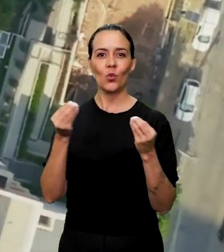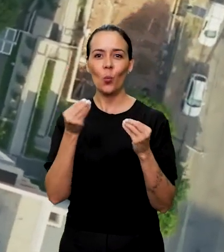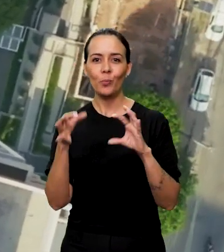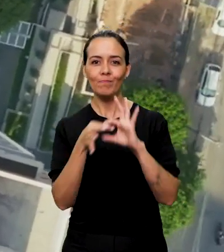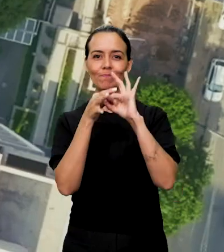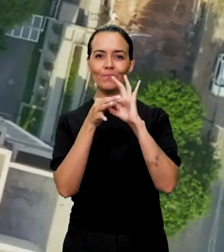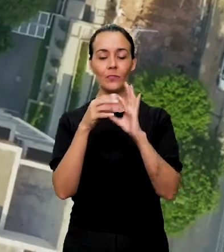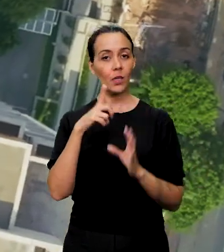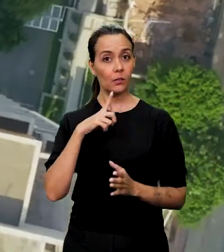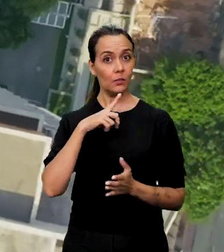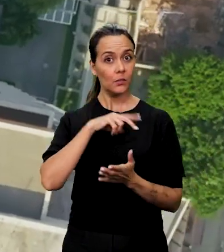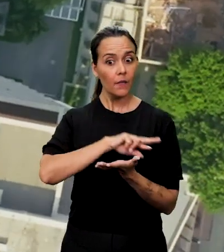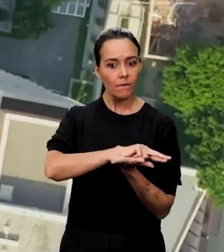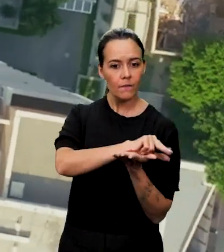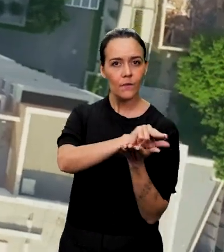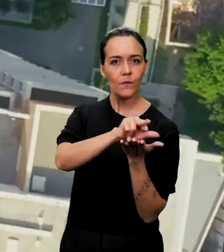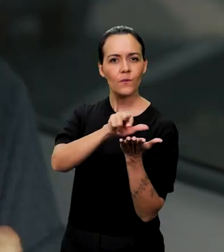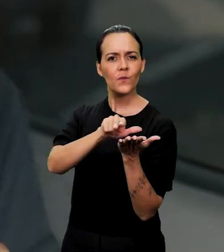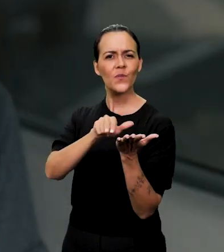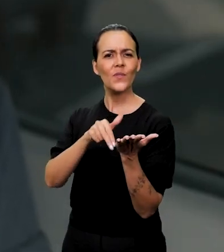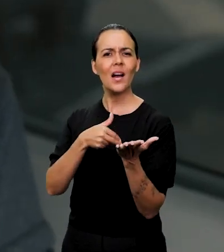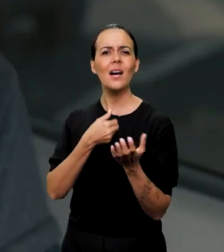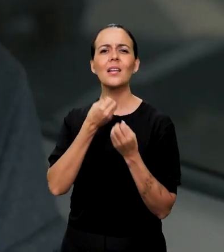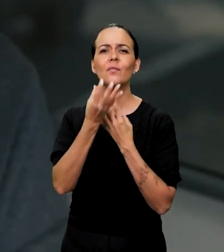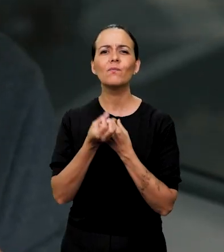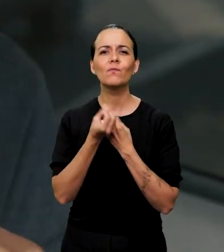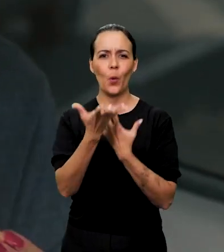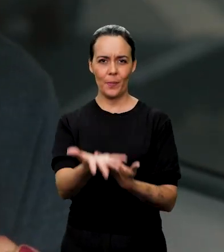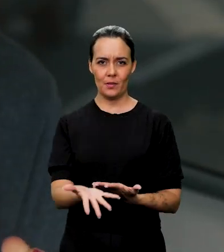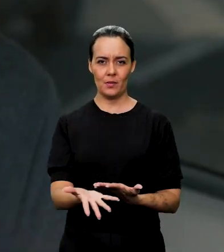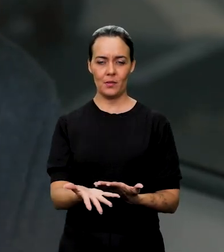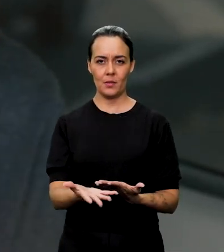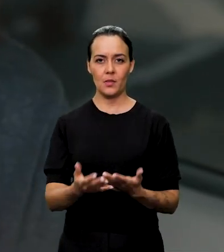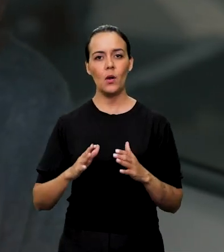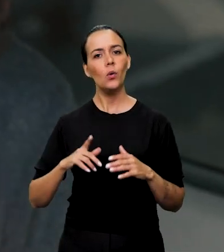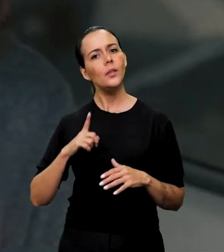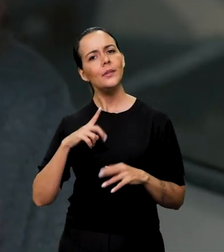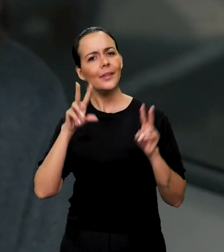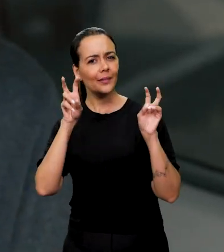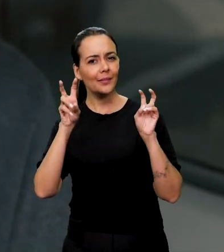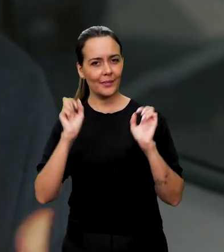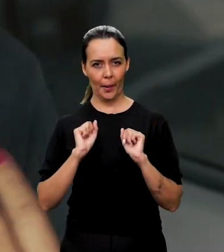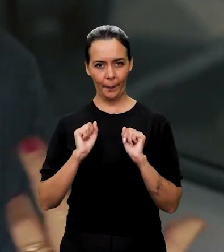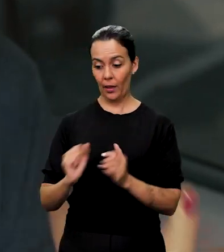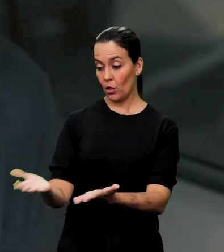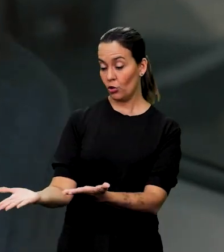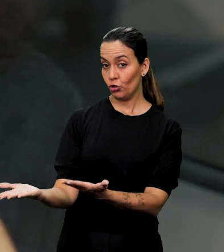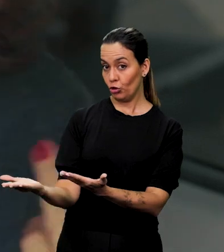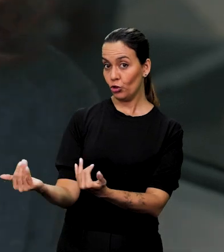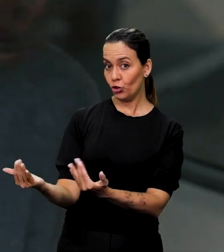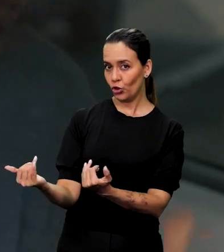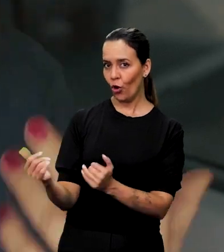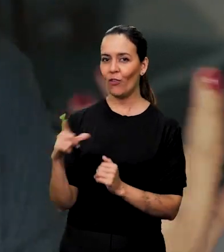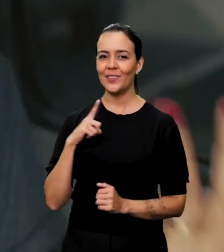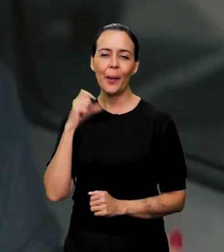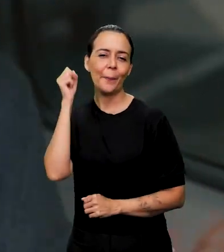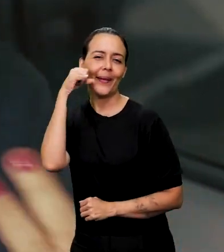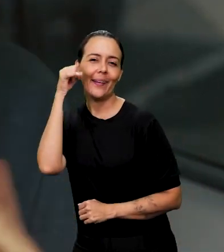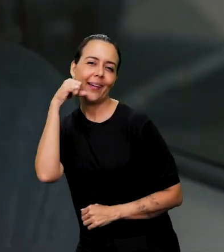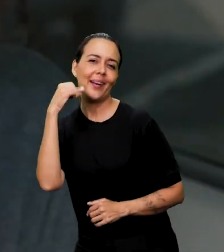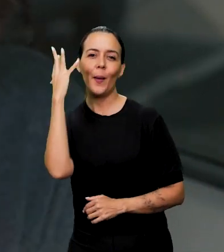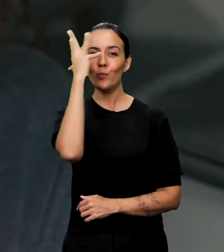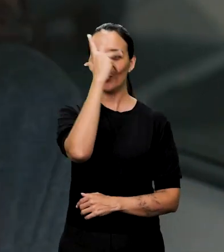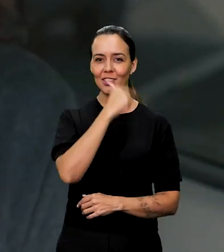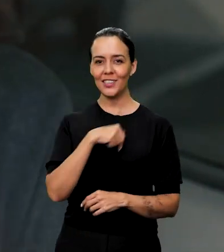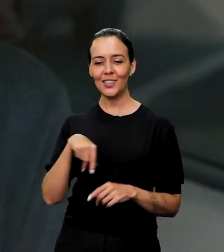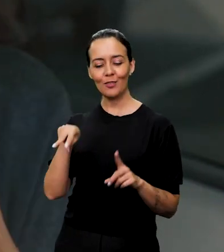né, disponíveis para poder fazer esse movimento. Tem uma coisa que quando você é jovem, você é paquerada, né, você é bonitinha, todo mundo te